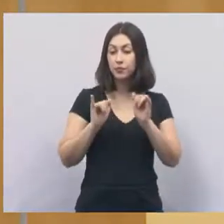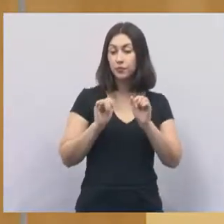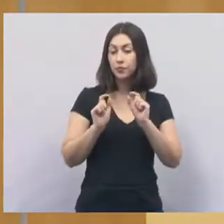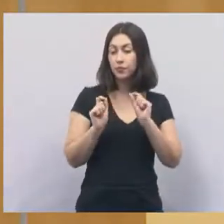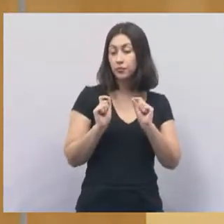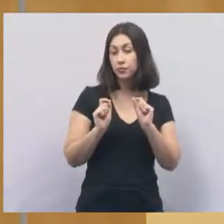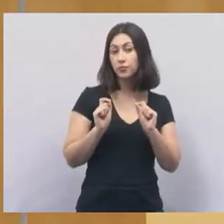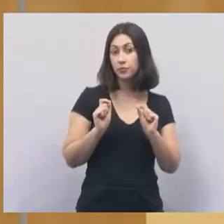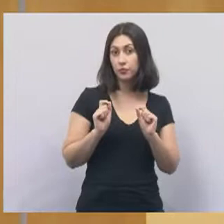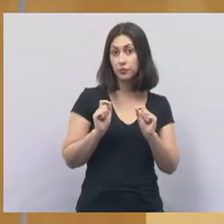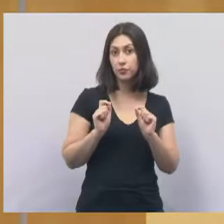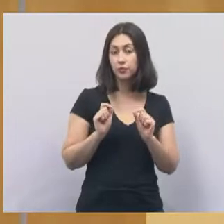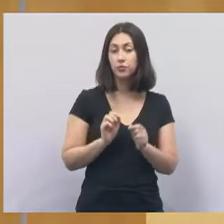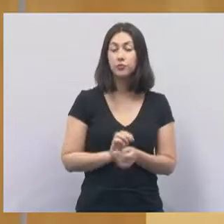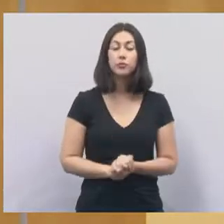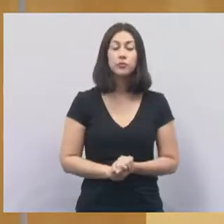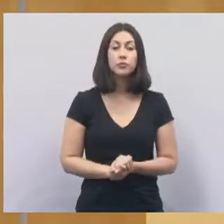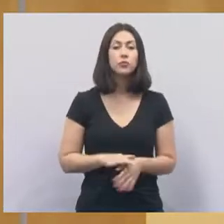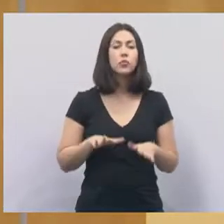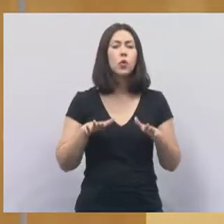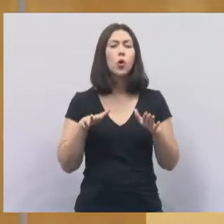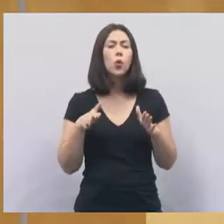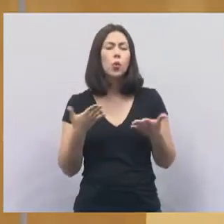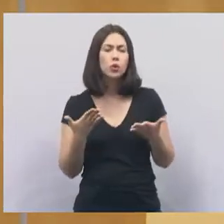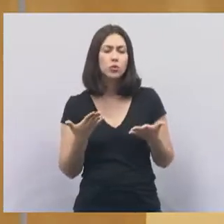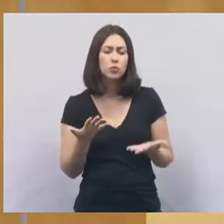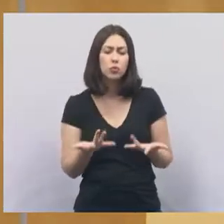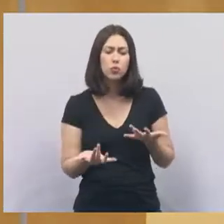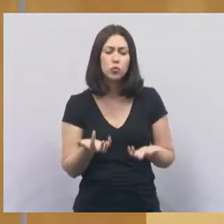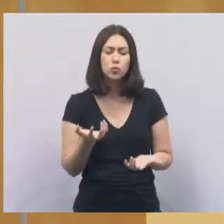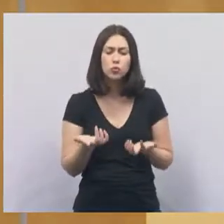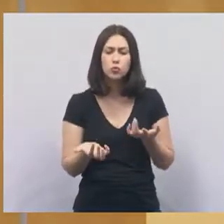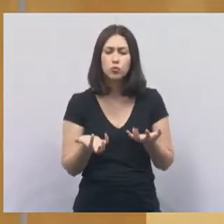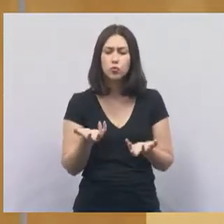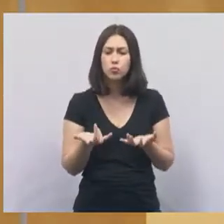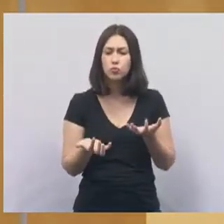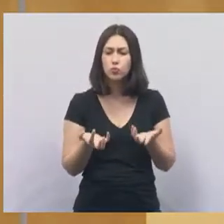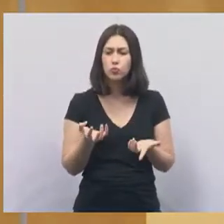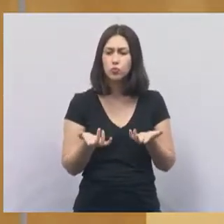que quando você queima alguma coisa